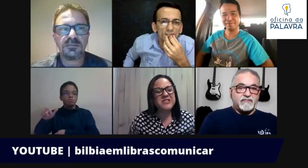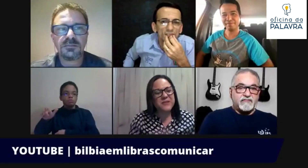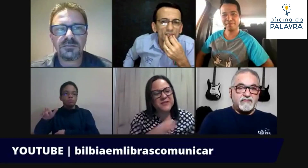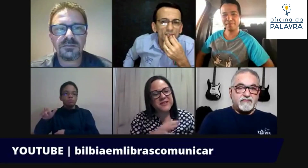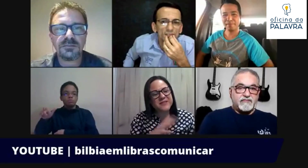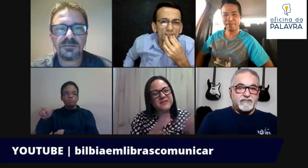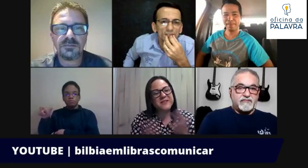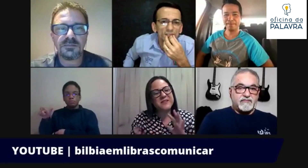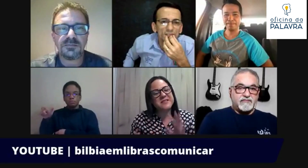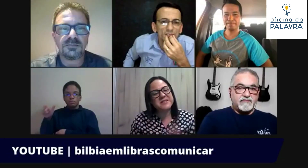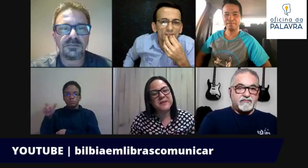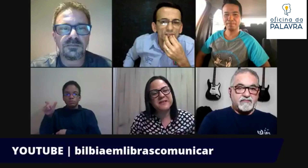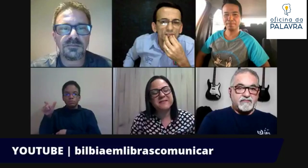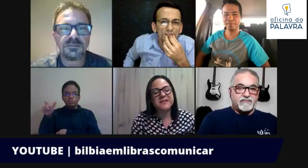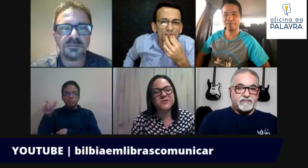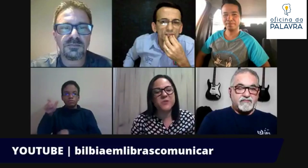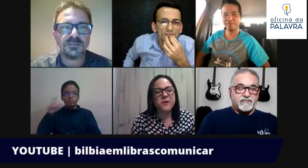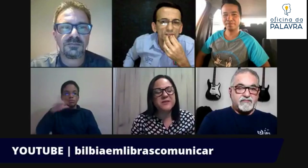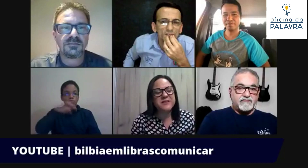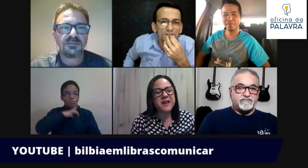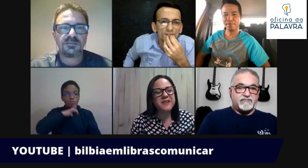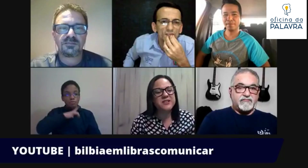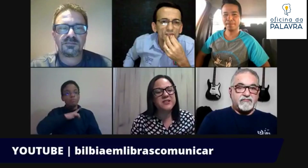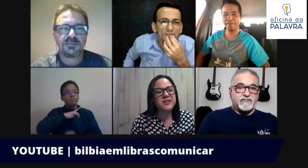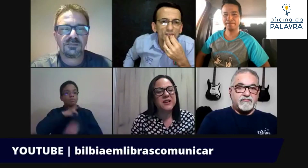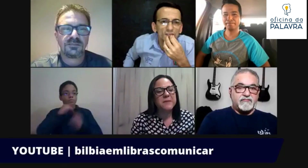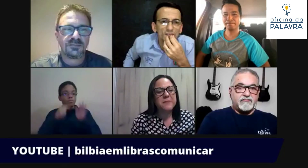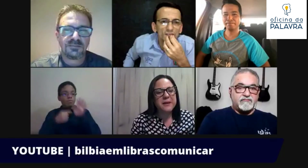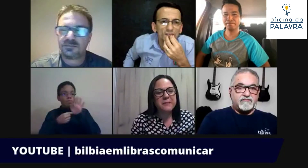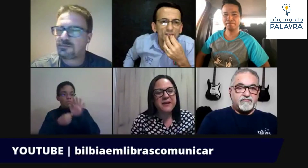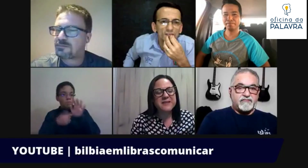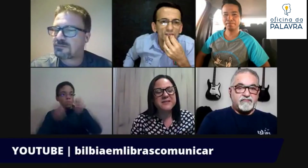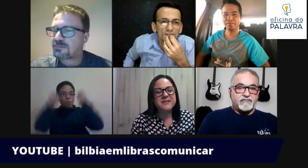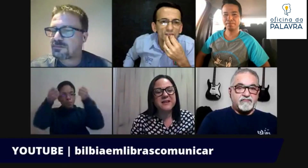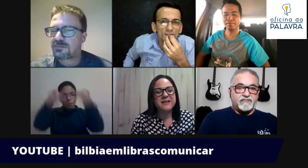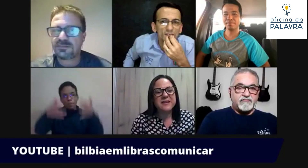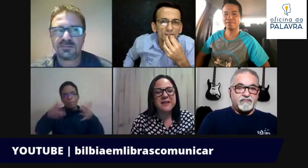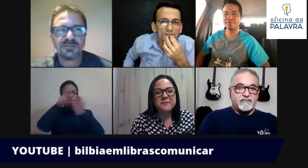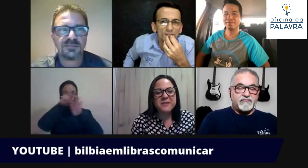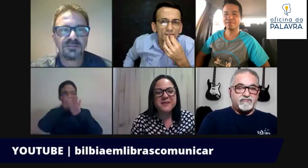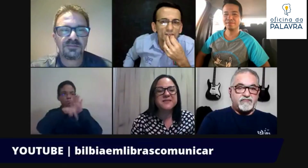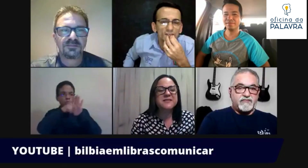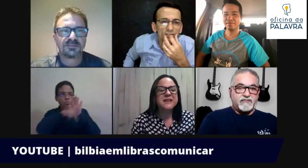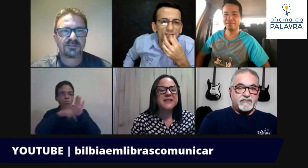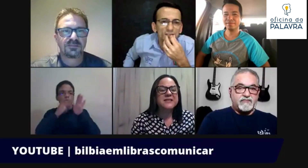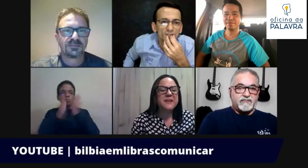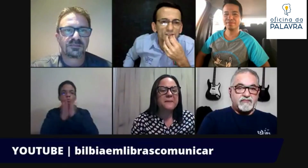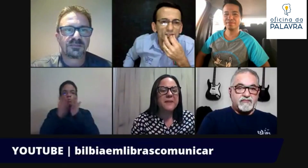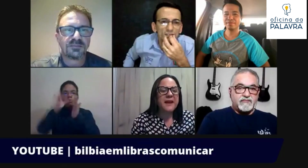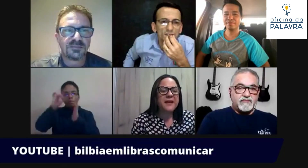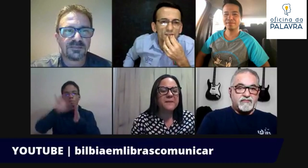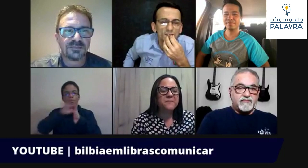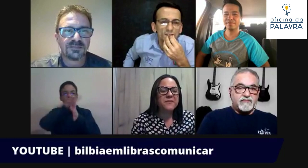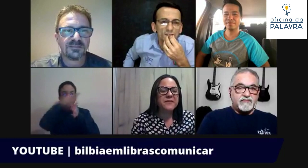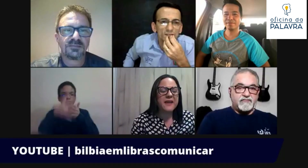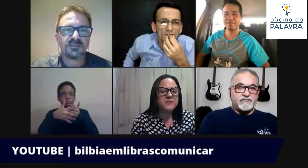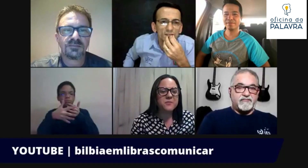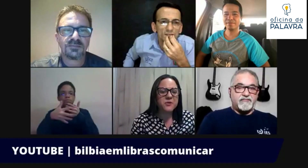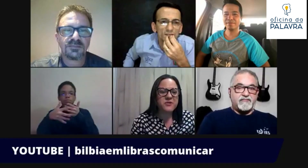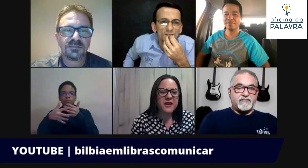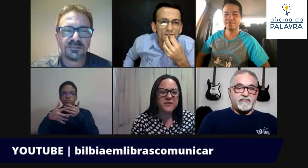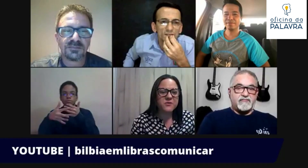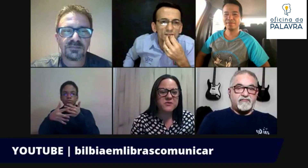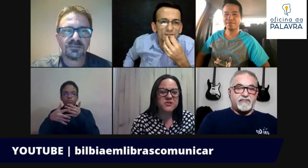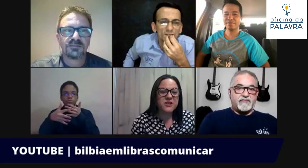A gente está fazendo, então, essas apresentações, né, de Bíblias em Libras, também, né,